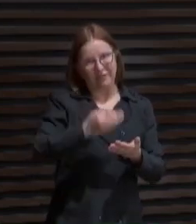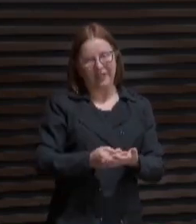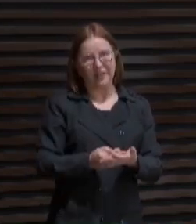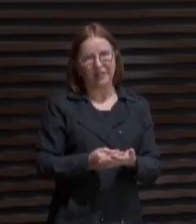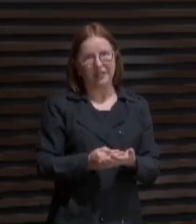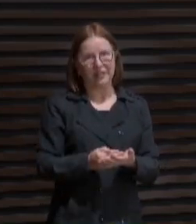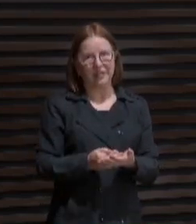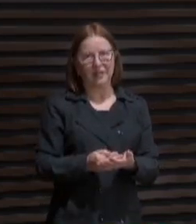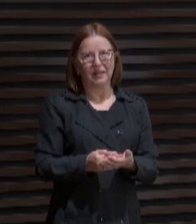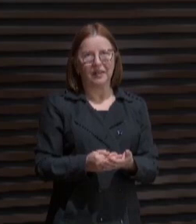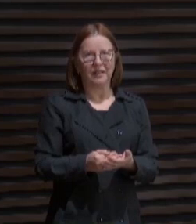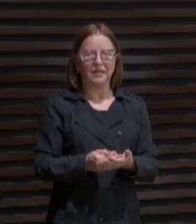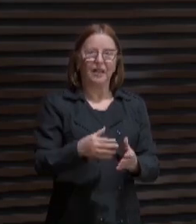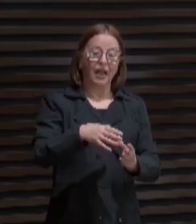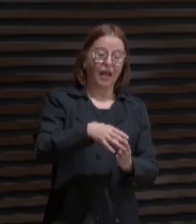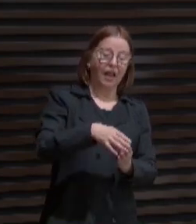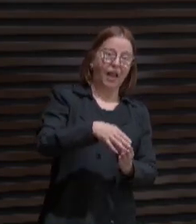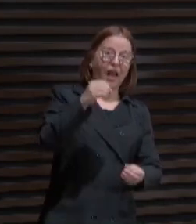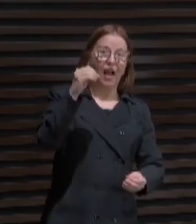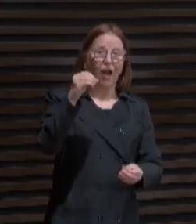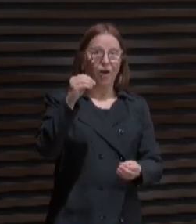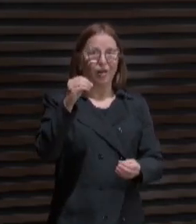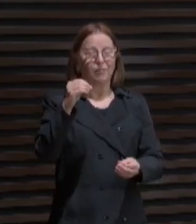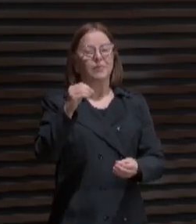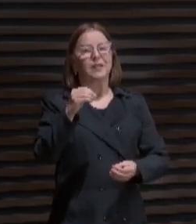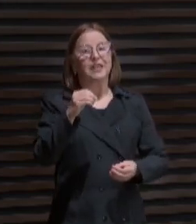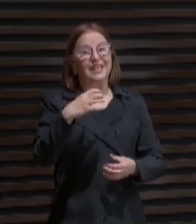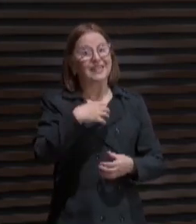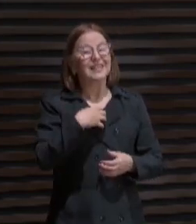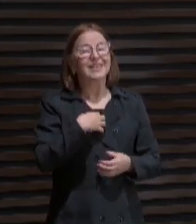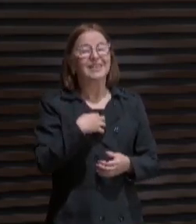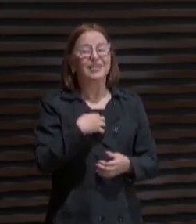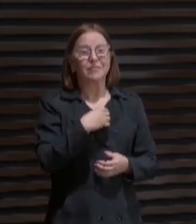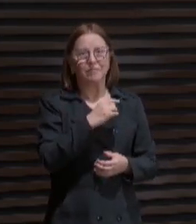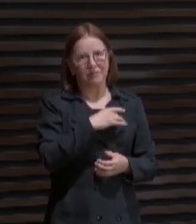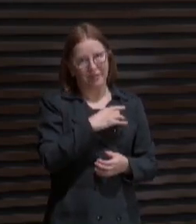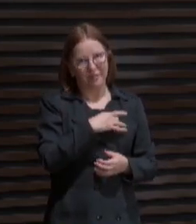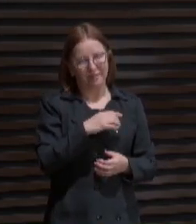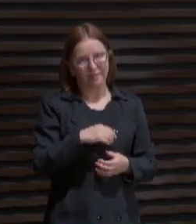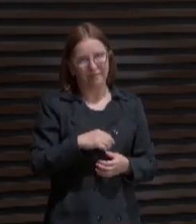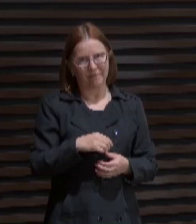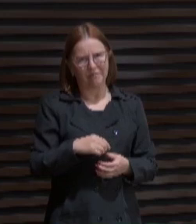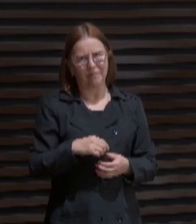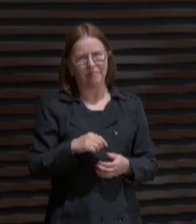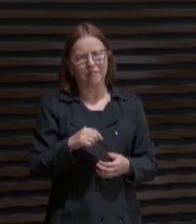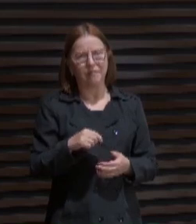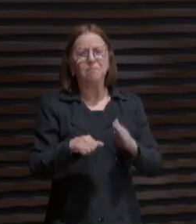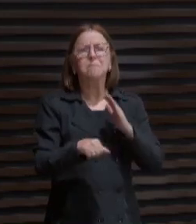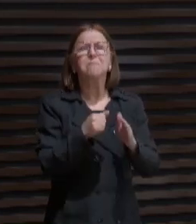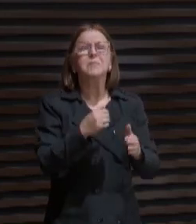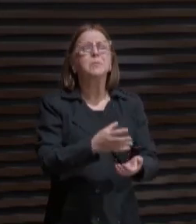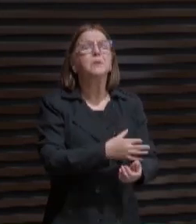inconstância da alma dá lugar ao medo. Qual foi a primeira emoção?